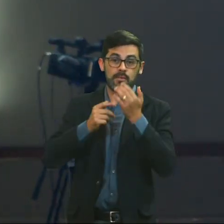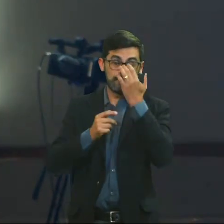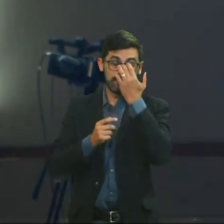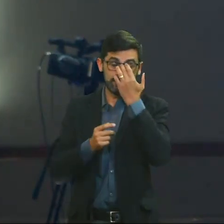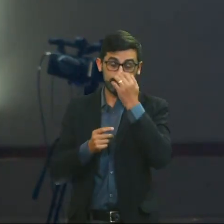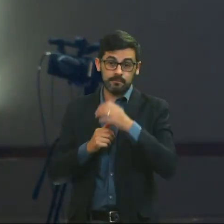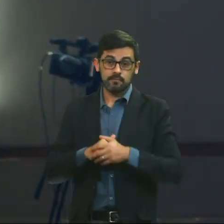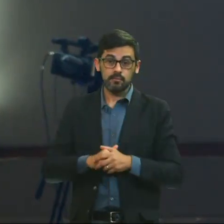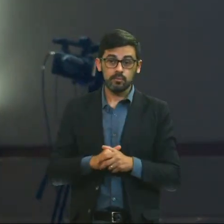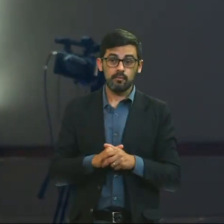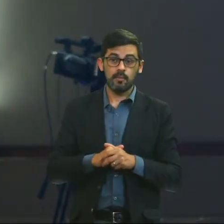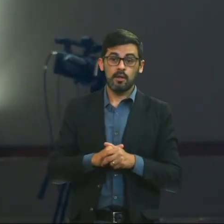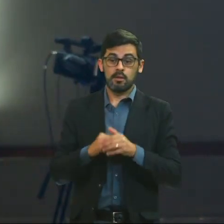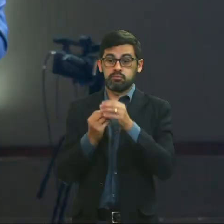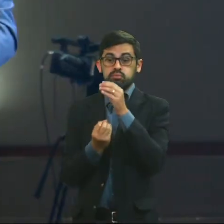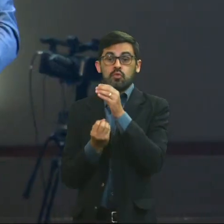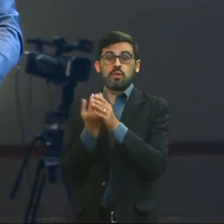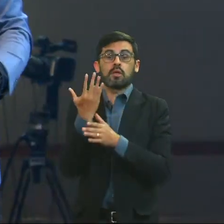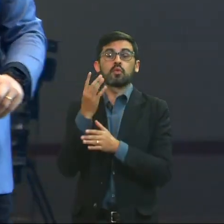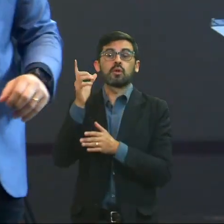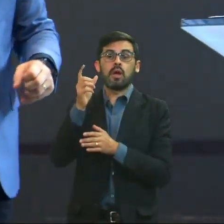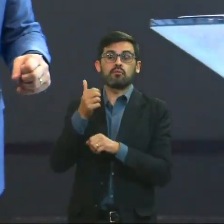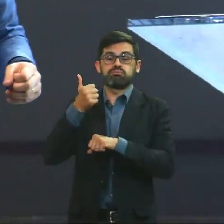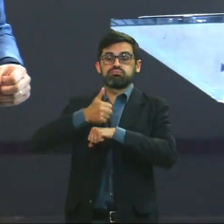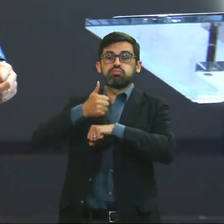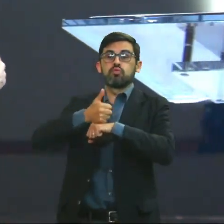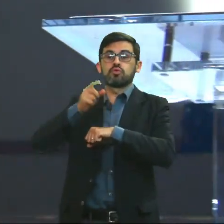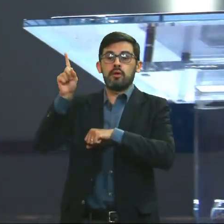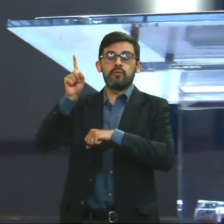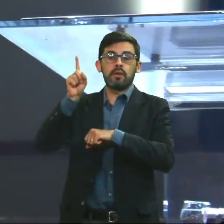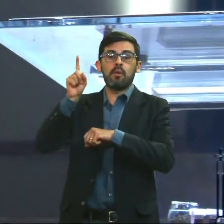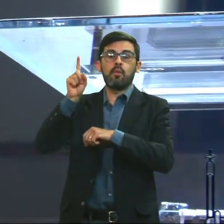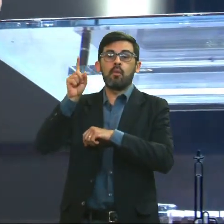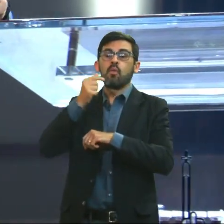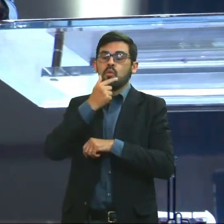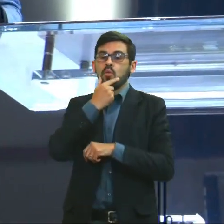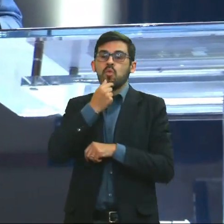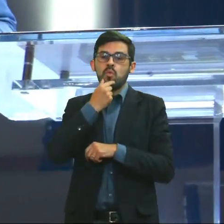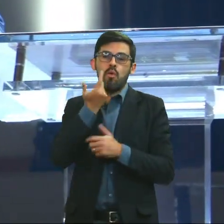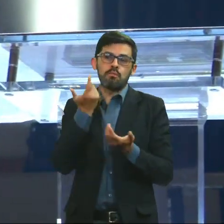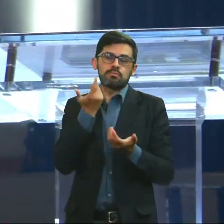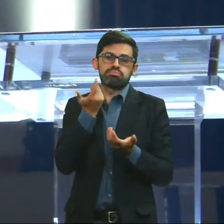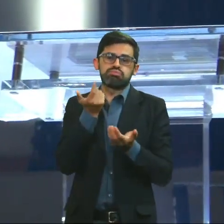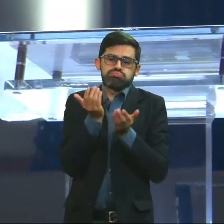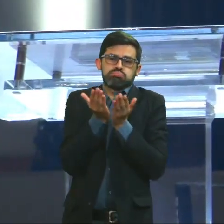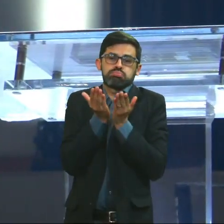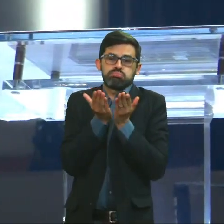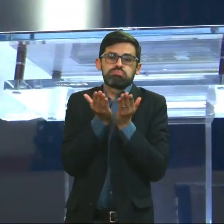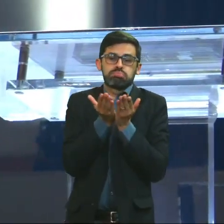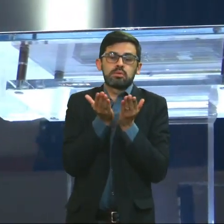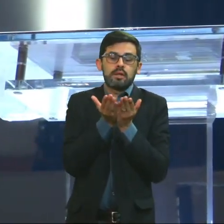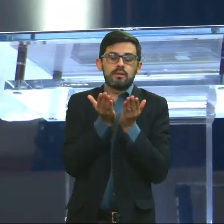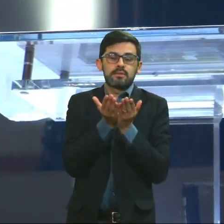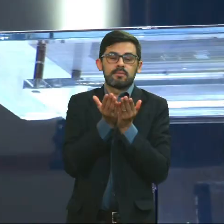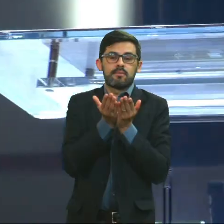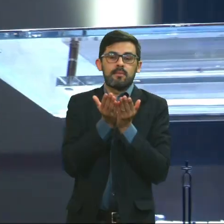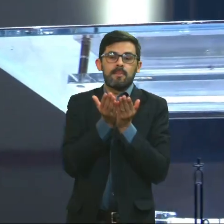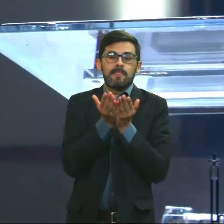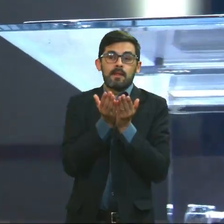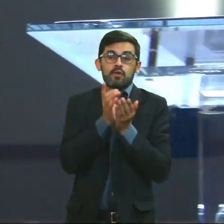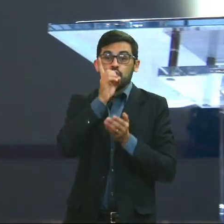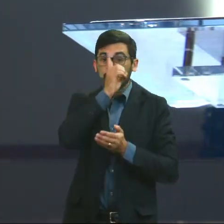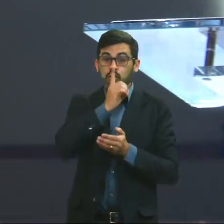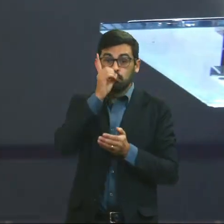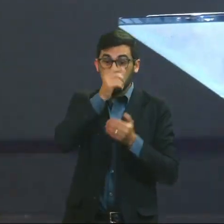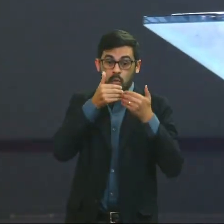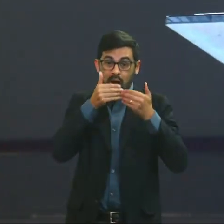nos Estados Unidos. E o fundador da Chicken Filé, ele é um homem de Deus. No domingo eles